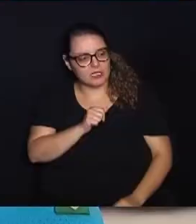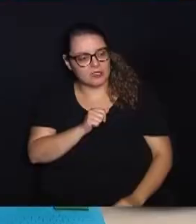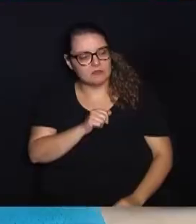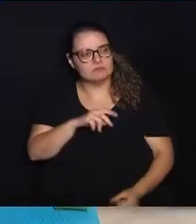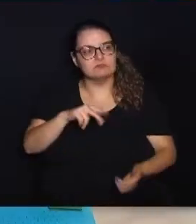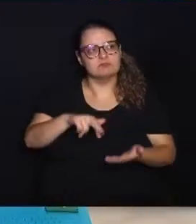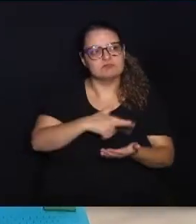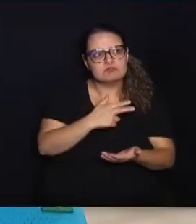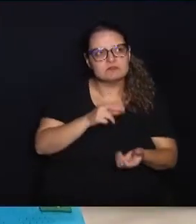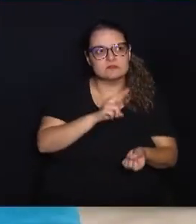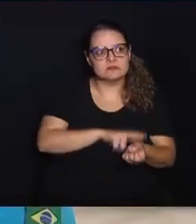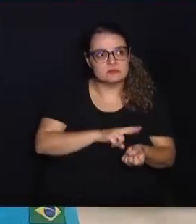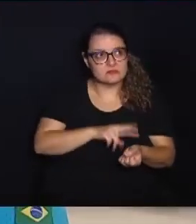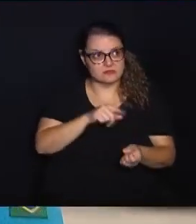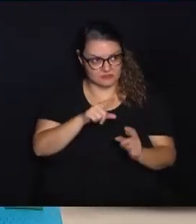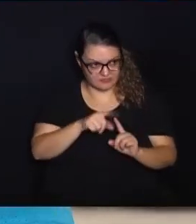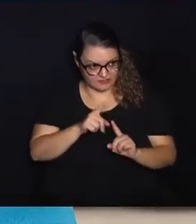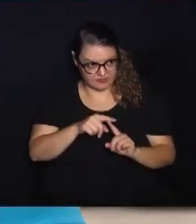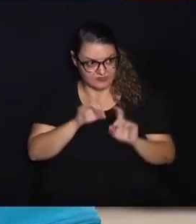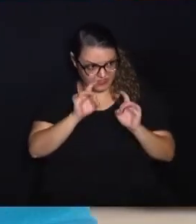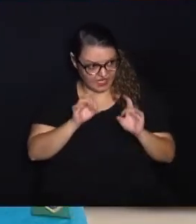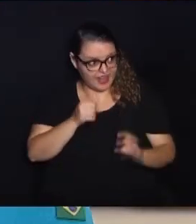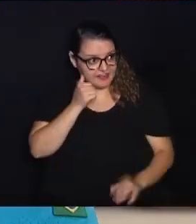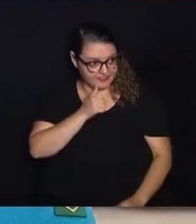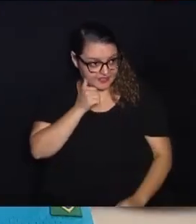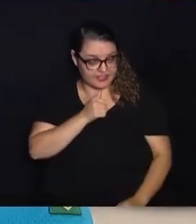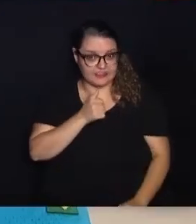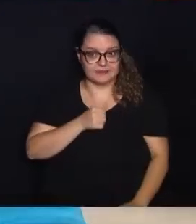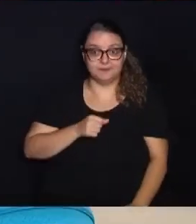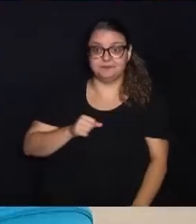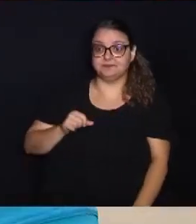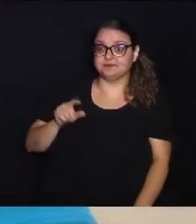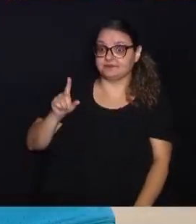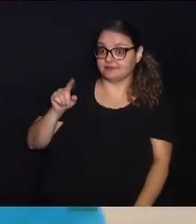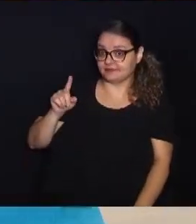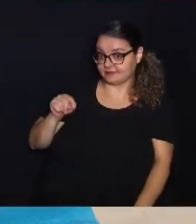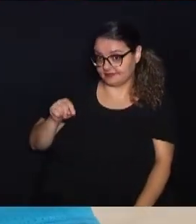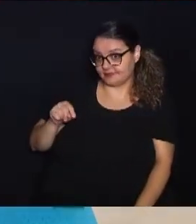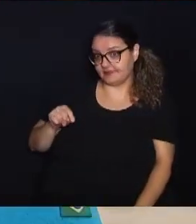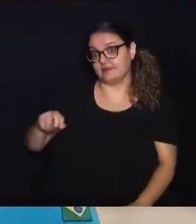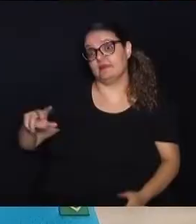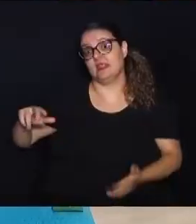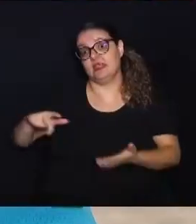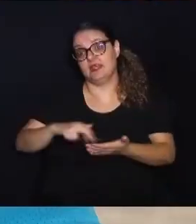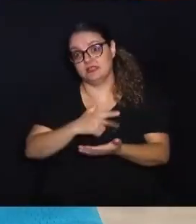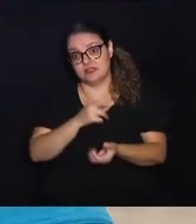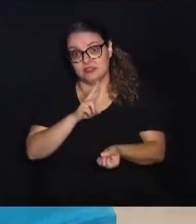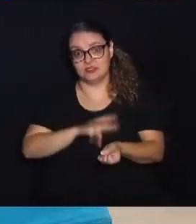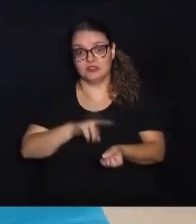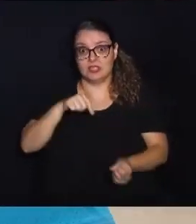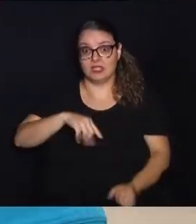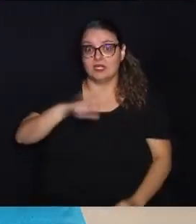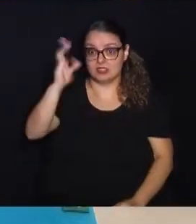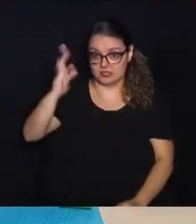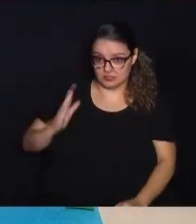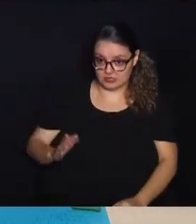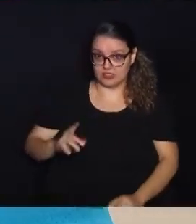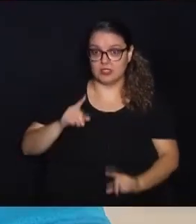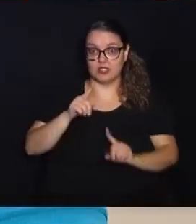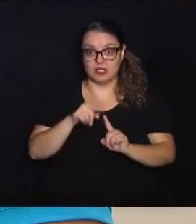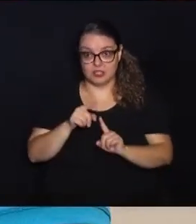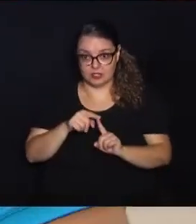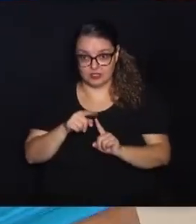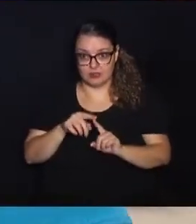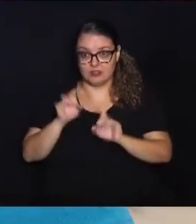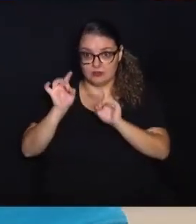exclusivamente feminina nas partes de competição. As Olimpíadas elas são somente da modalidade feminina, mas hoje existe no